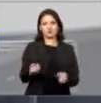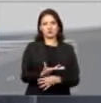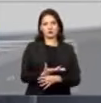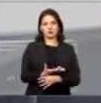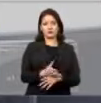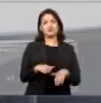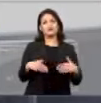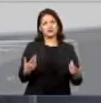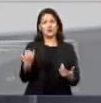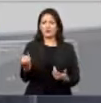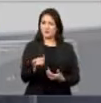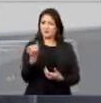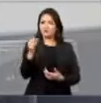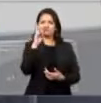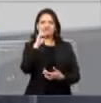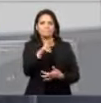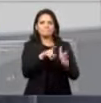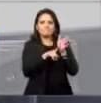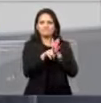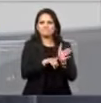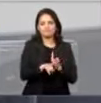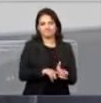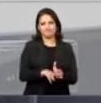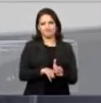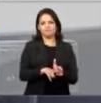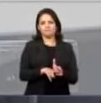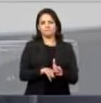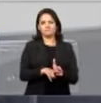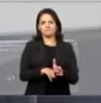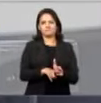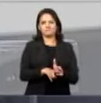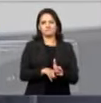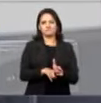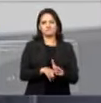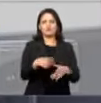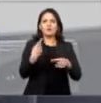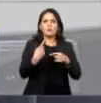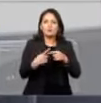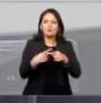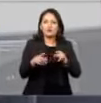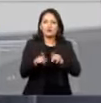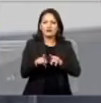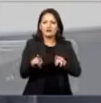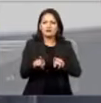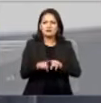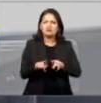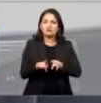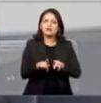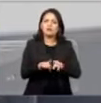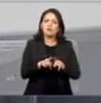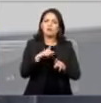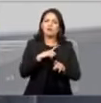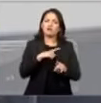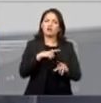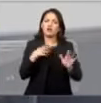crucial é não estar à altura dos desígnios históricos a que essa nação é